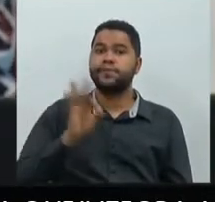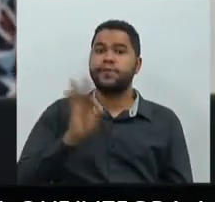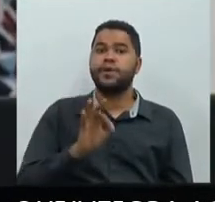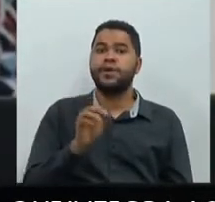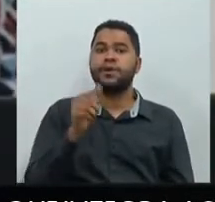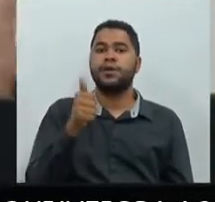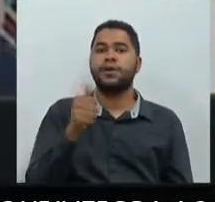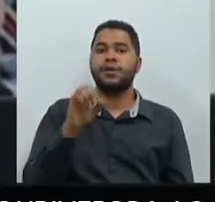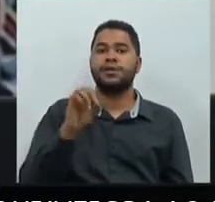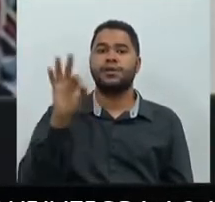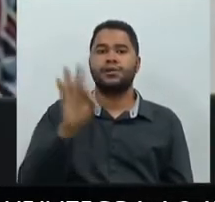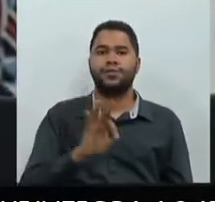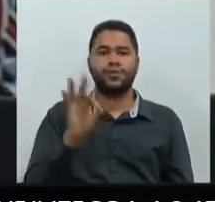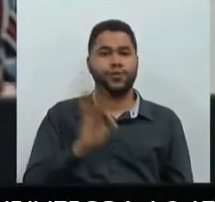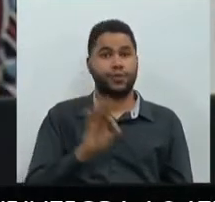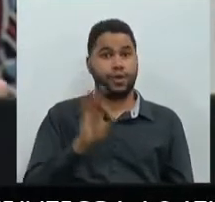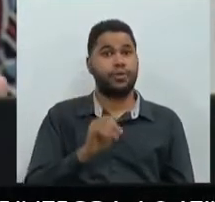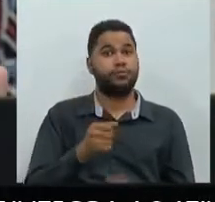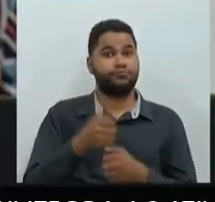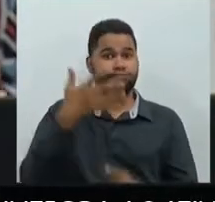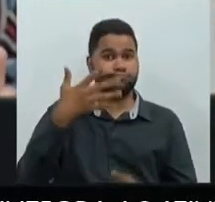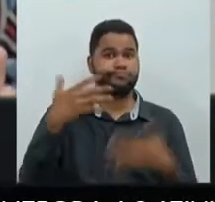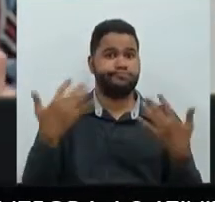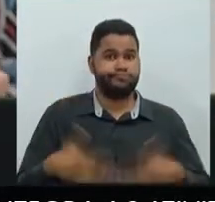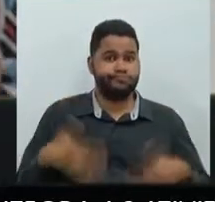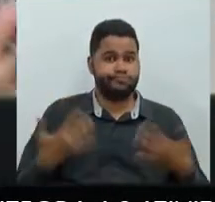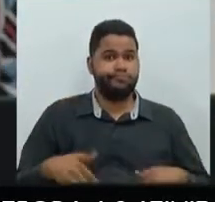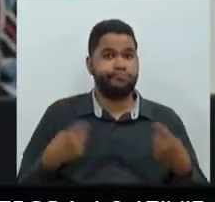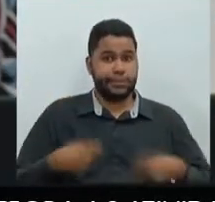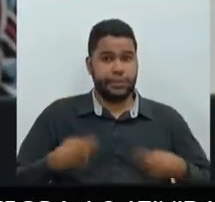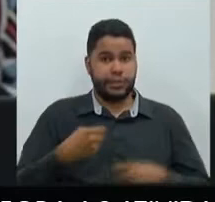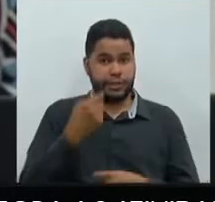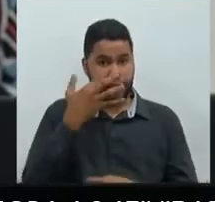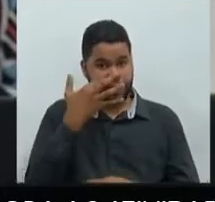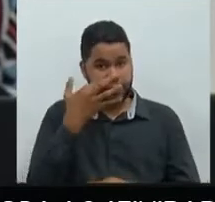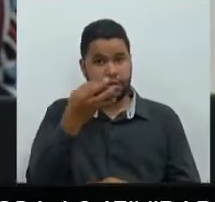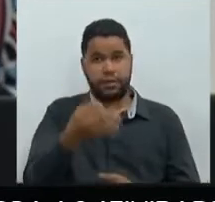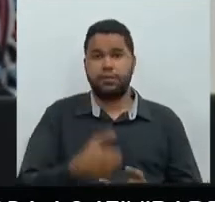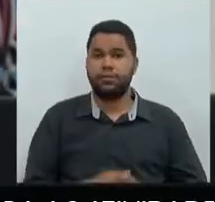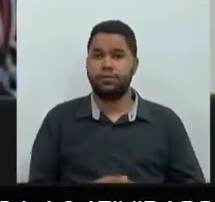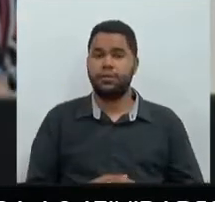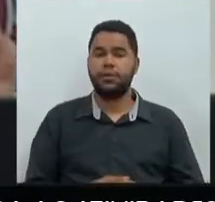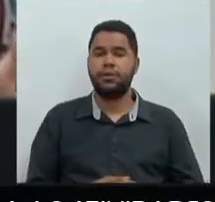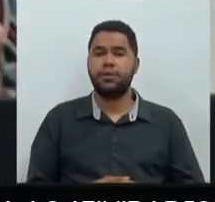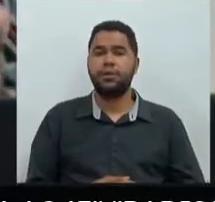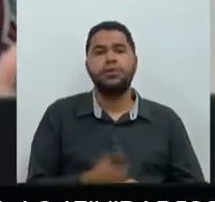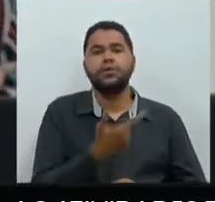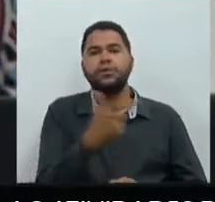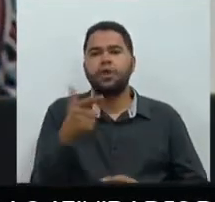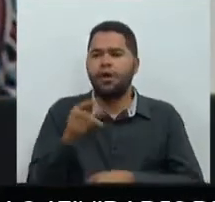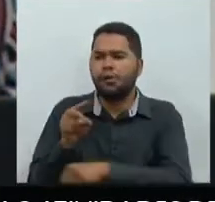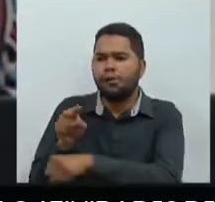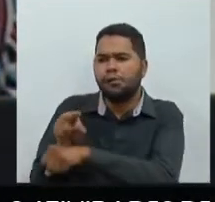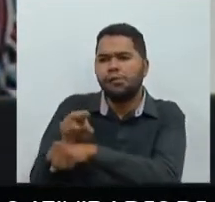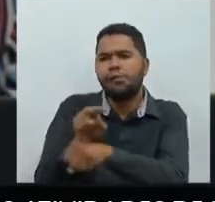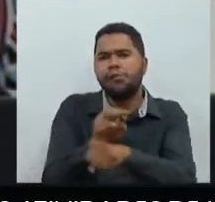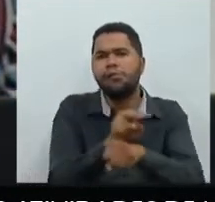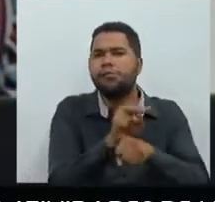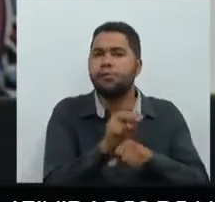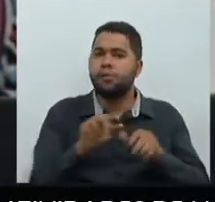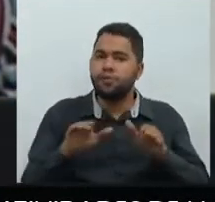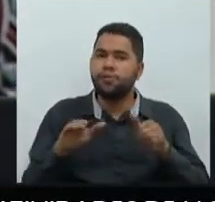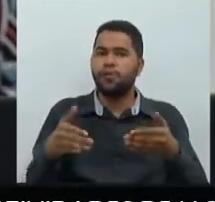de 10%, um outro dado alarmante. Nós, né, por não ter uma fiscalização específica